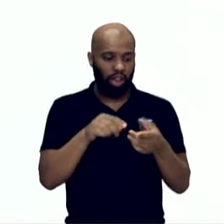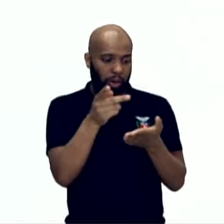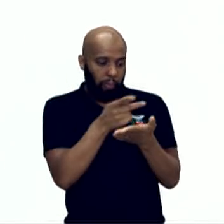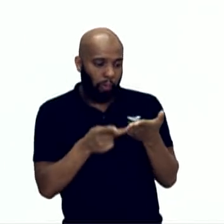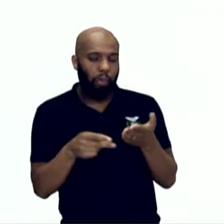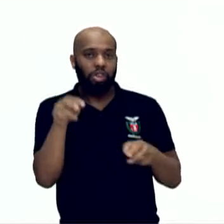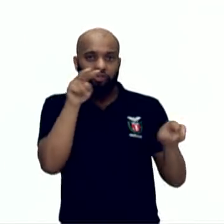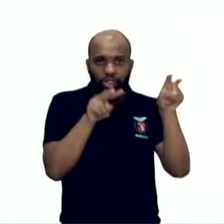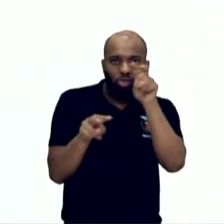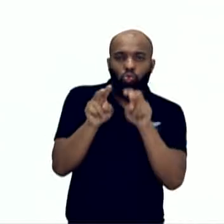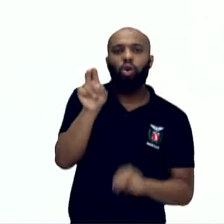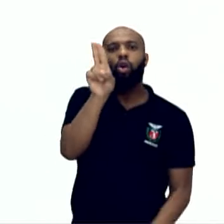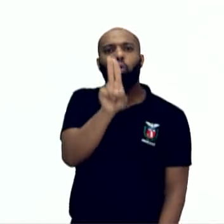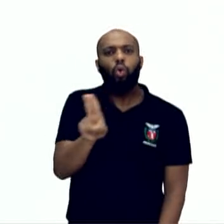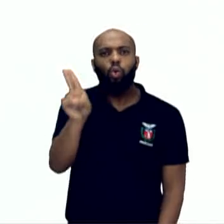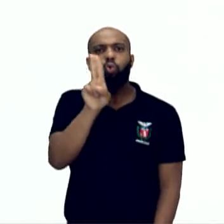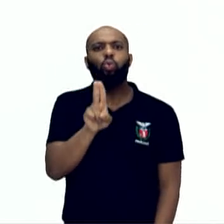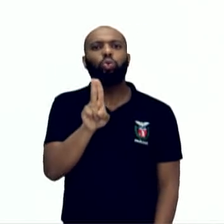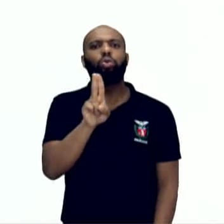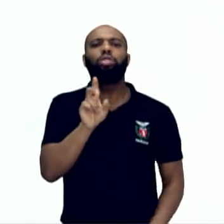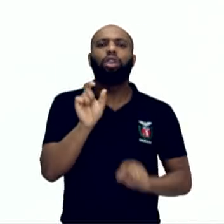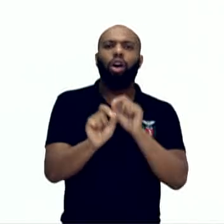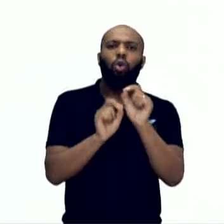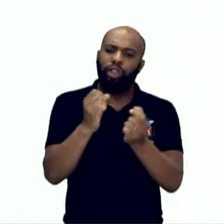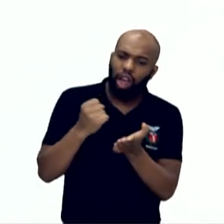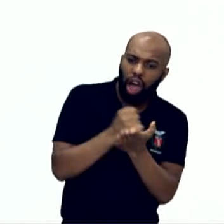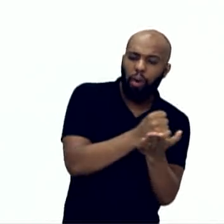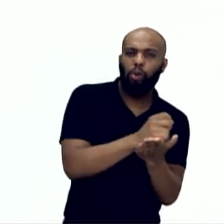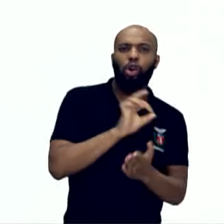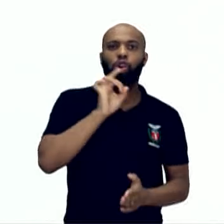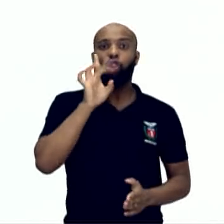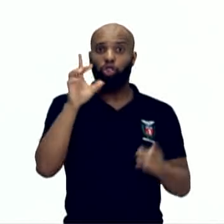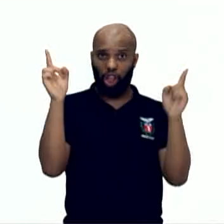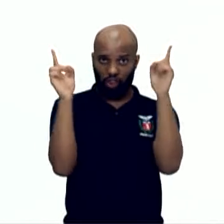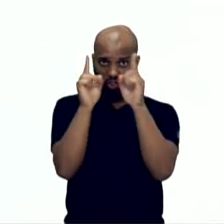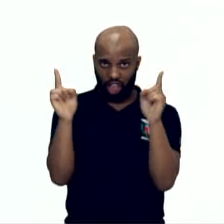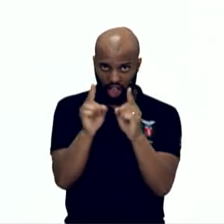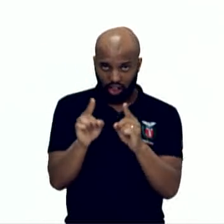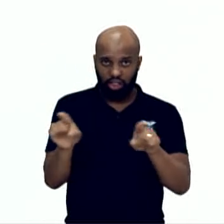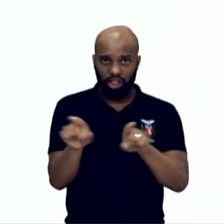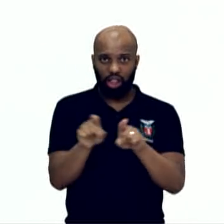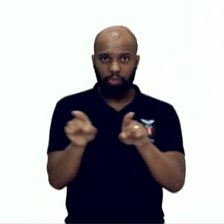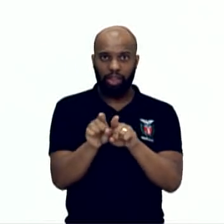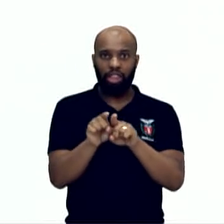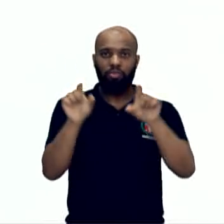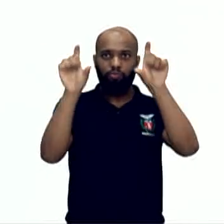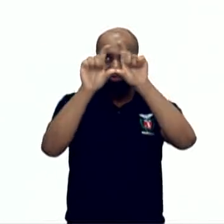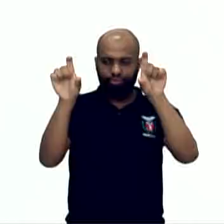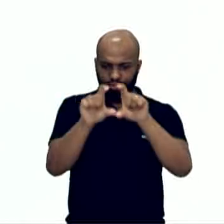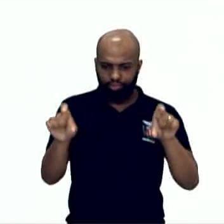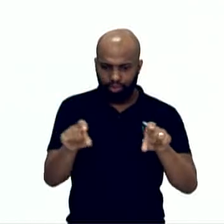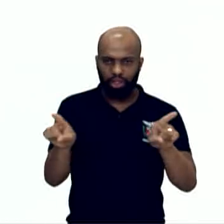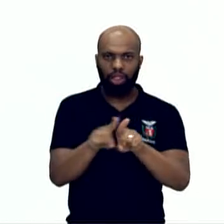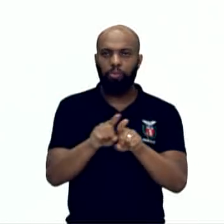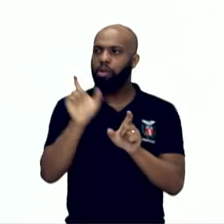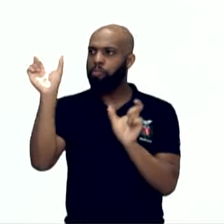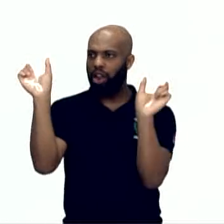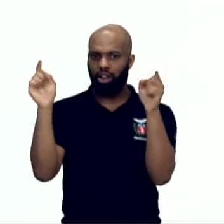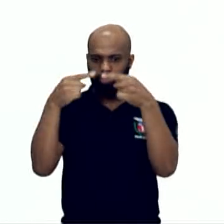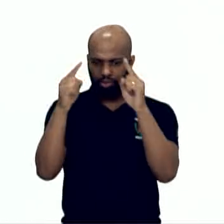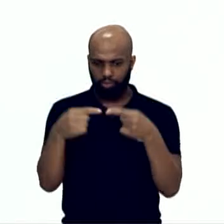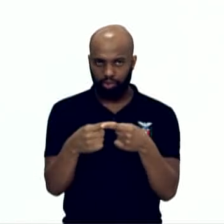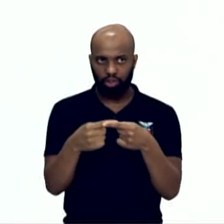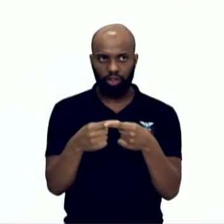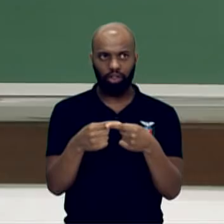visuais usam como recursos apenas o verso, a estrofe e a rima, porque nós vimos que eles usam as cores, que eles usam